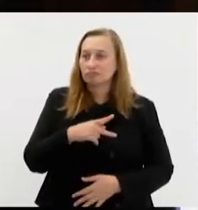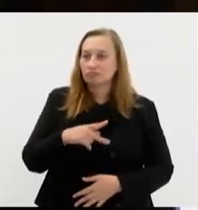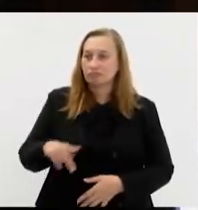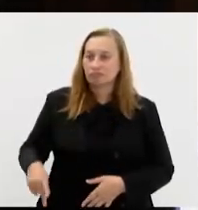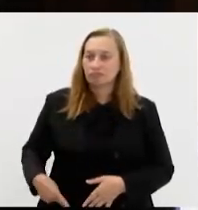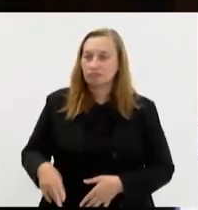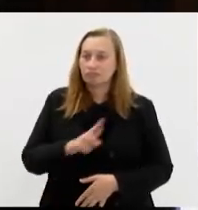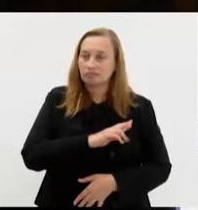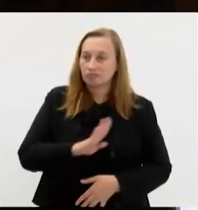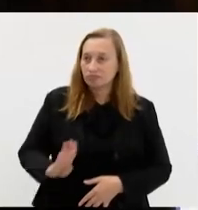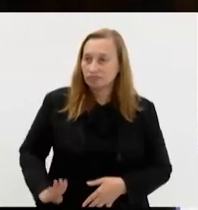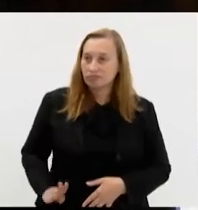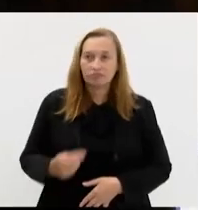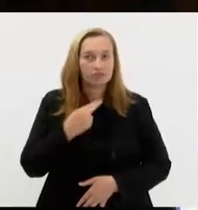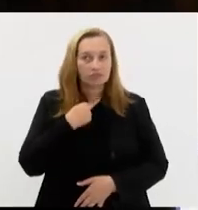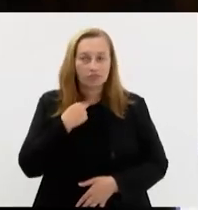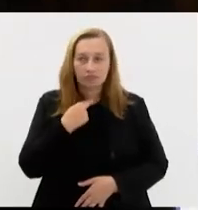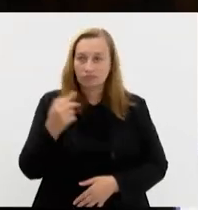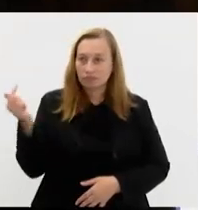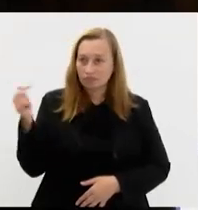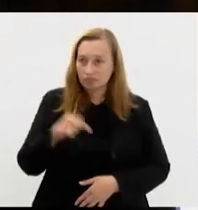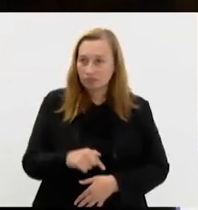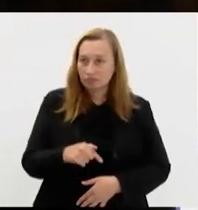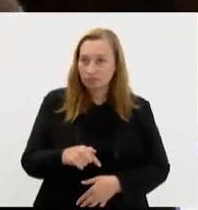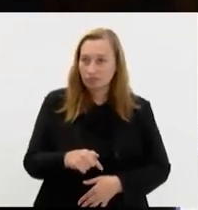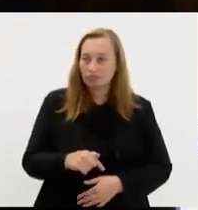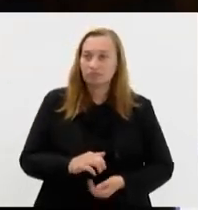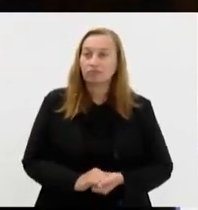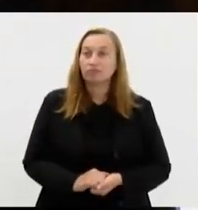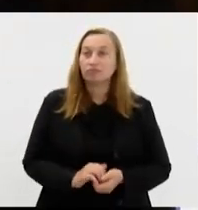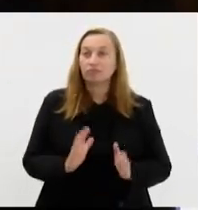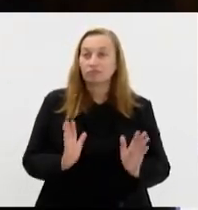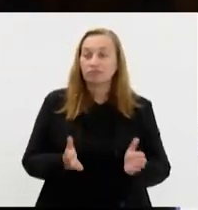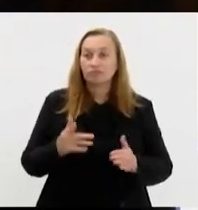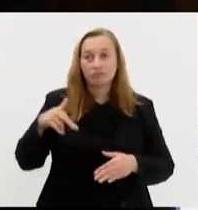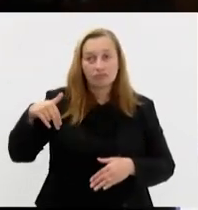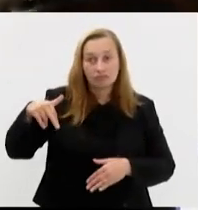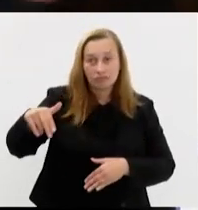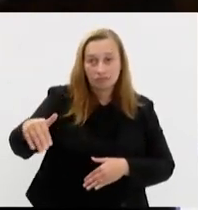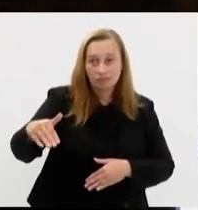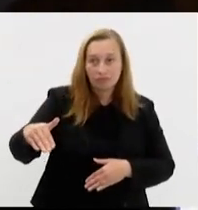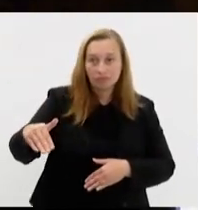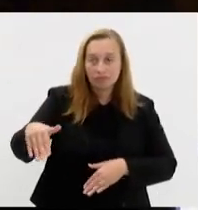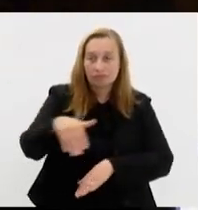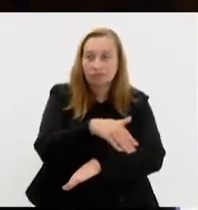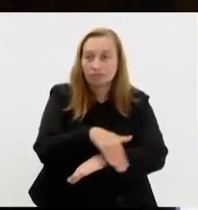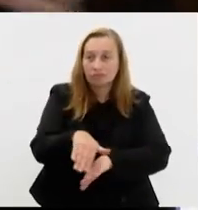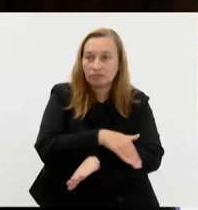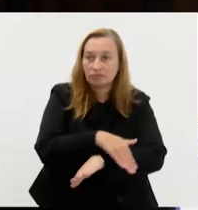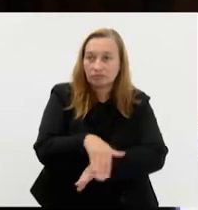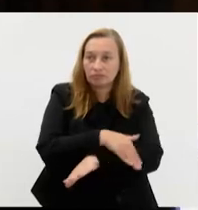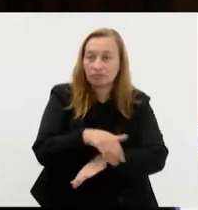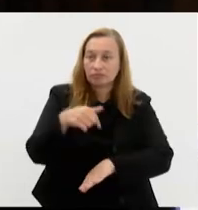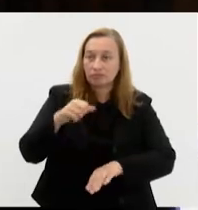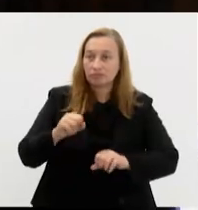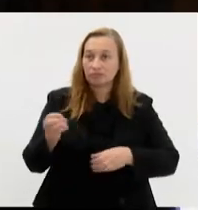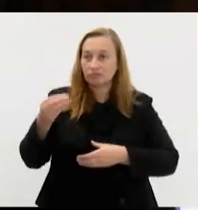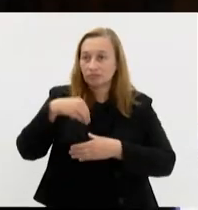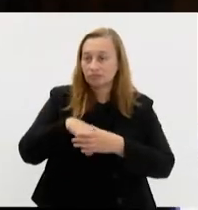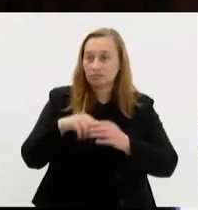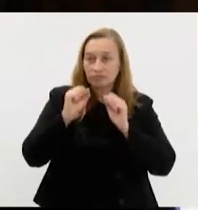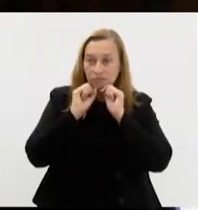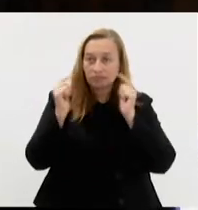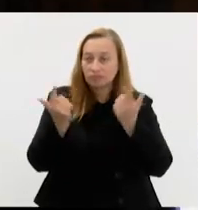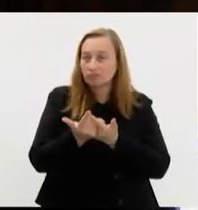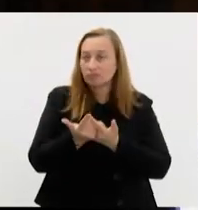propaganda como consequência ele também não pode agora andar lá fora ou aqui no átrio da alerge que é um local que todo mundo